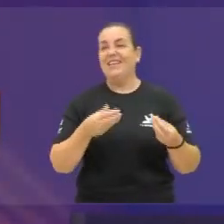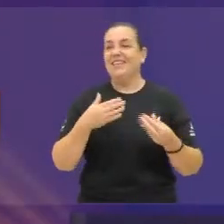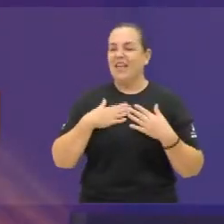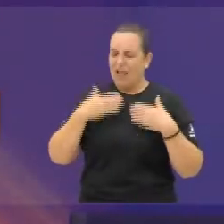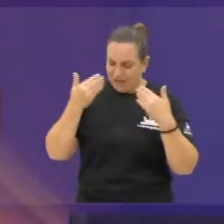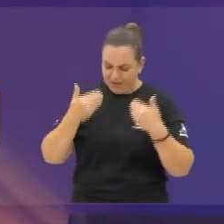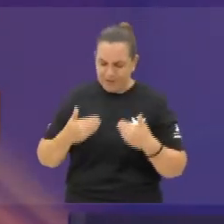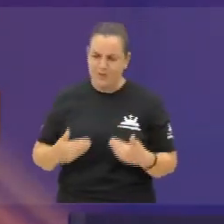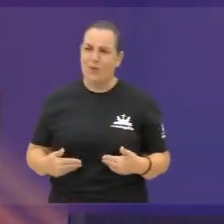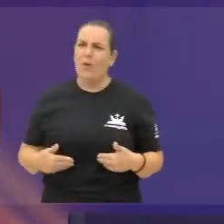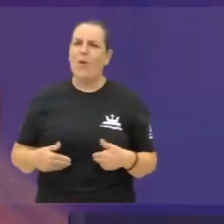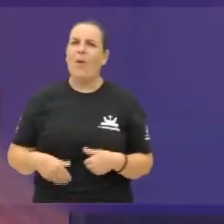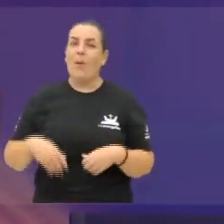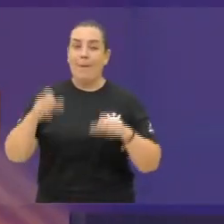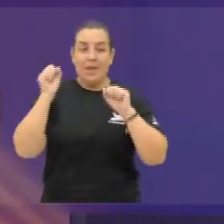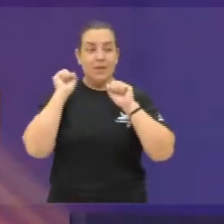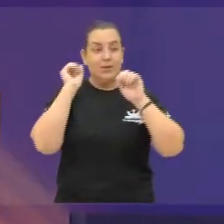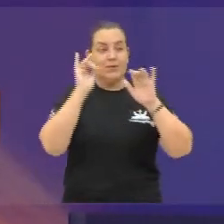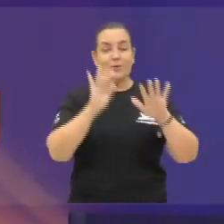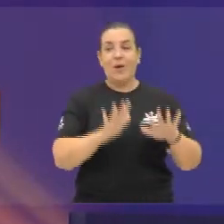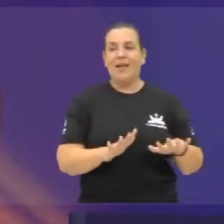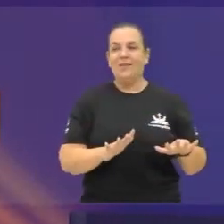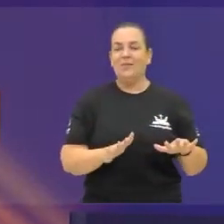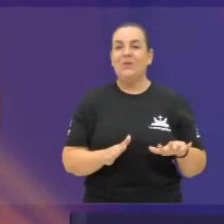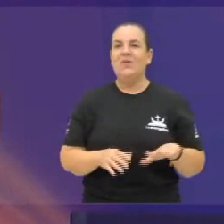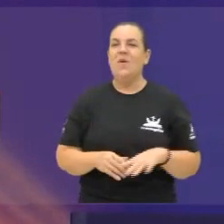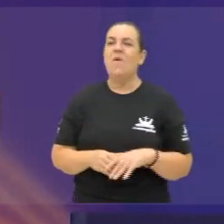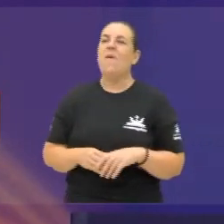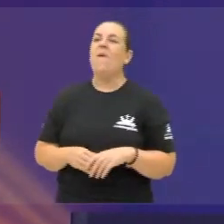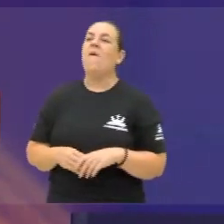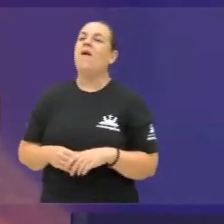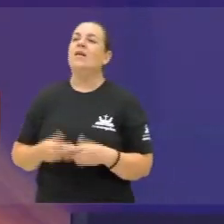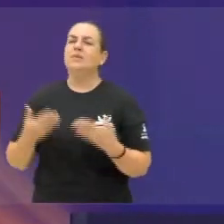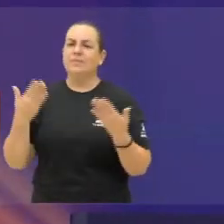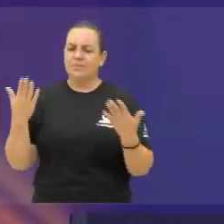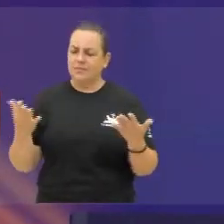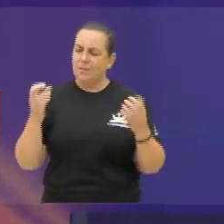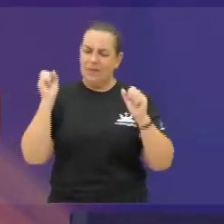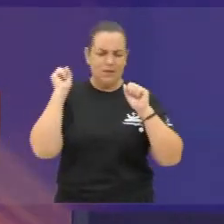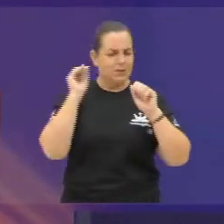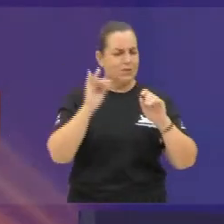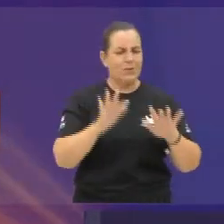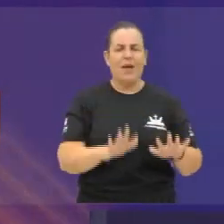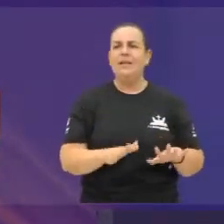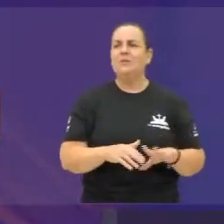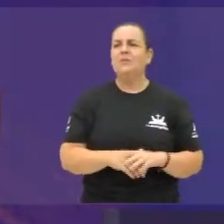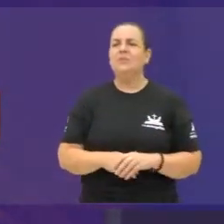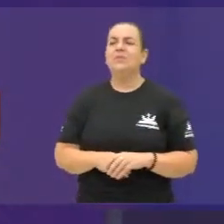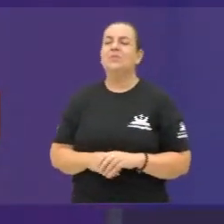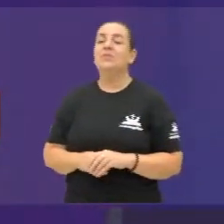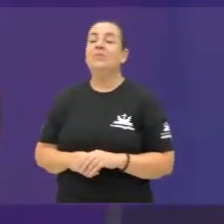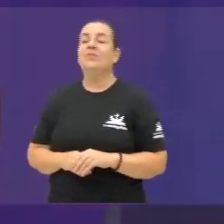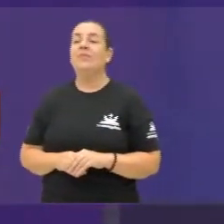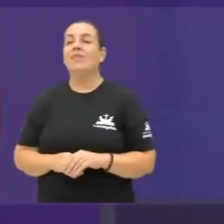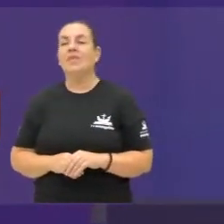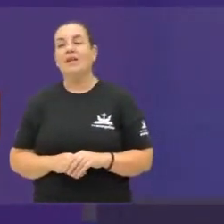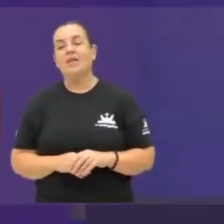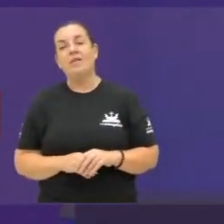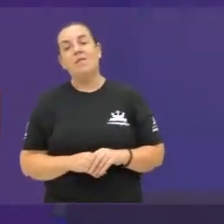sou. Sou abençoado, sou abençoado.